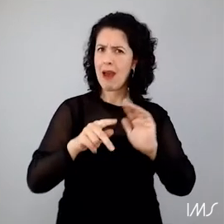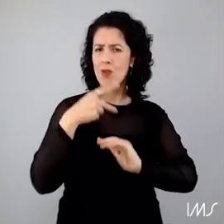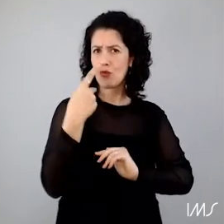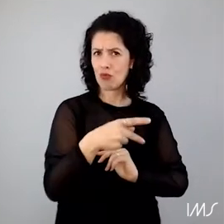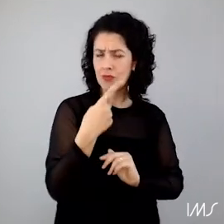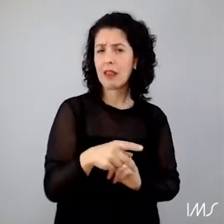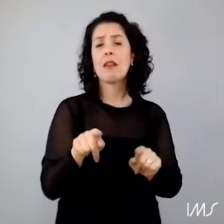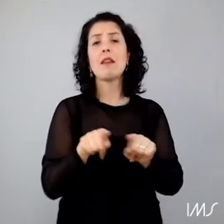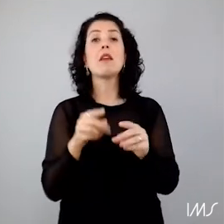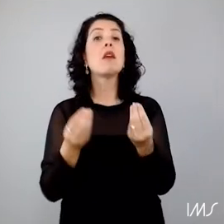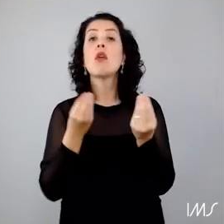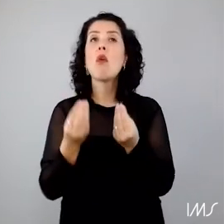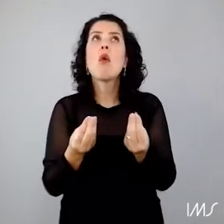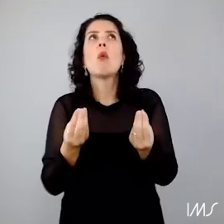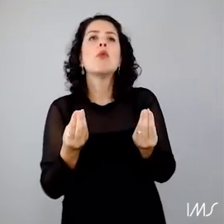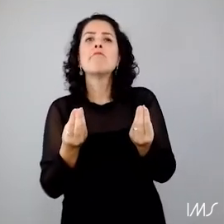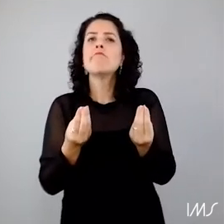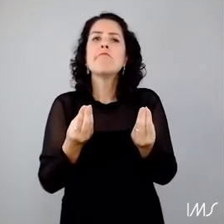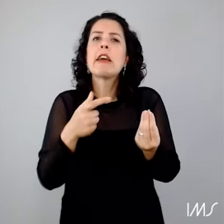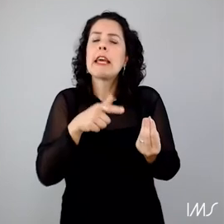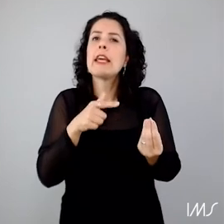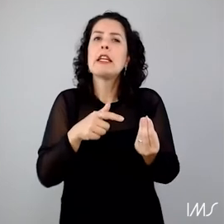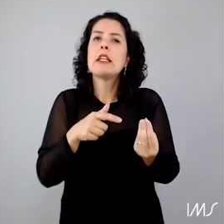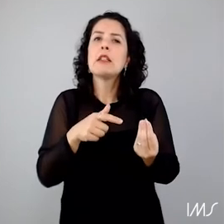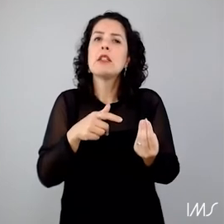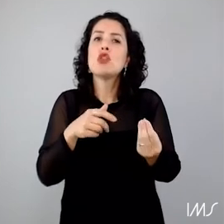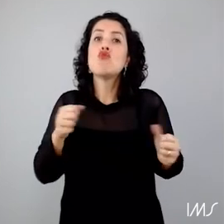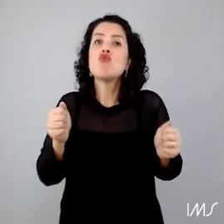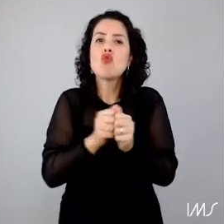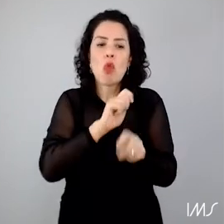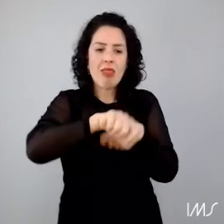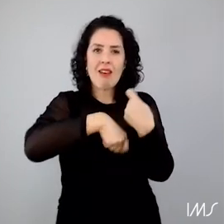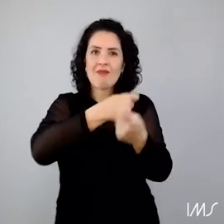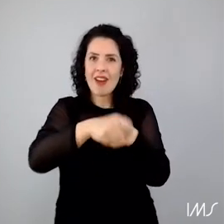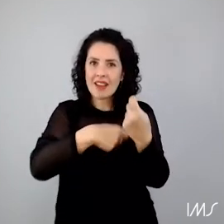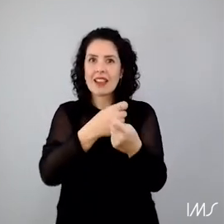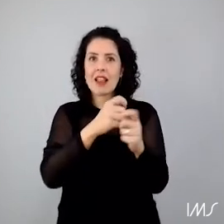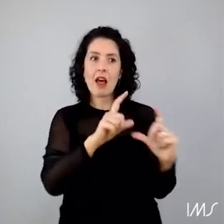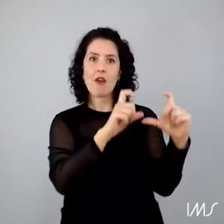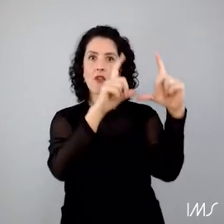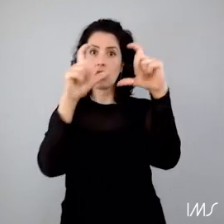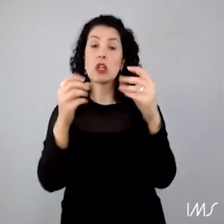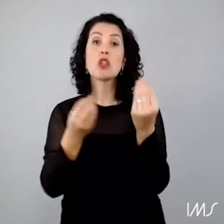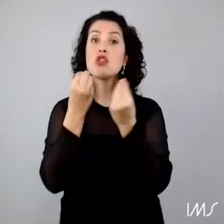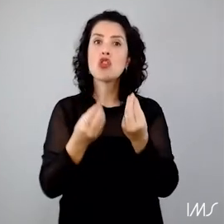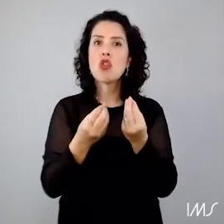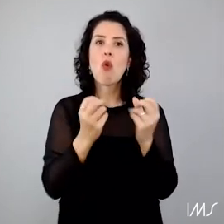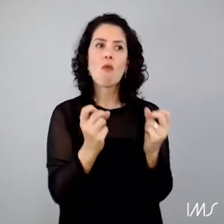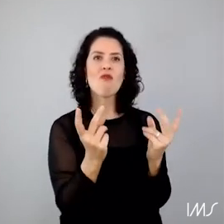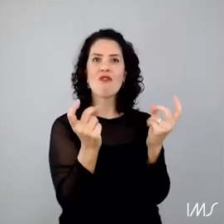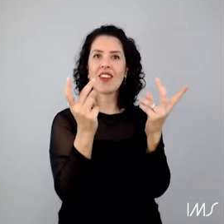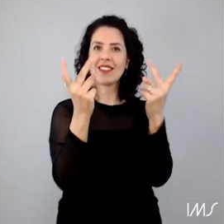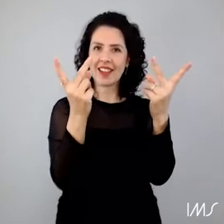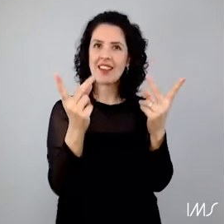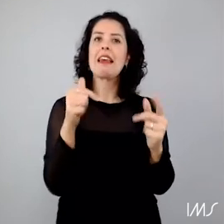trabalho e a partir da sua posição ligada à indústria da fotografia, ligada à comercialização